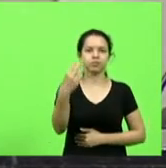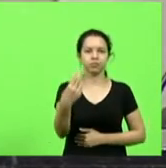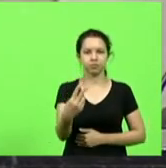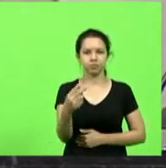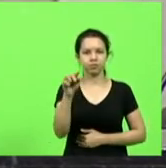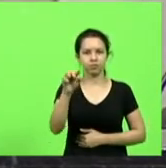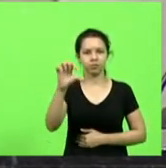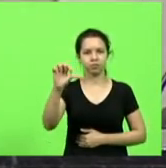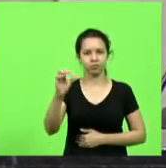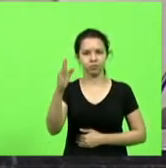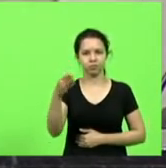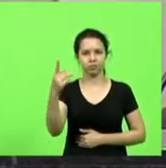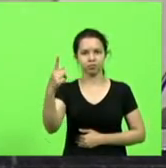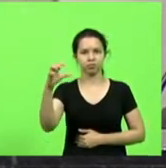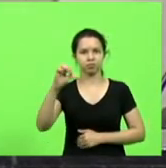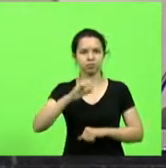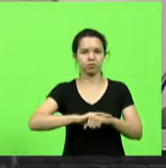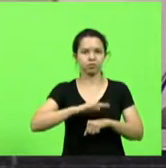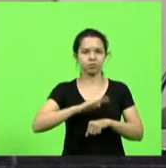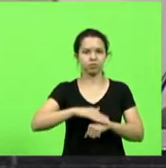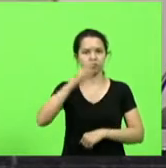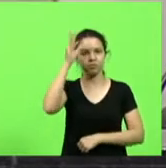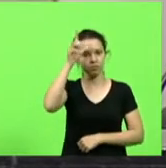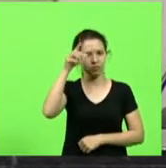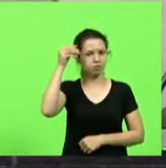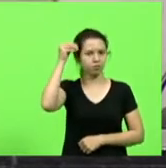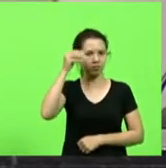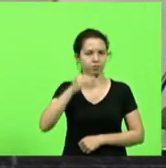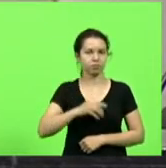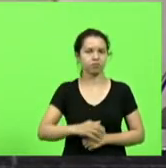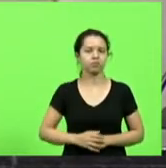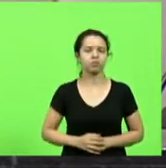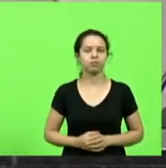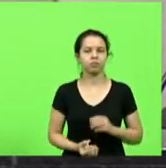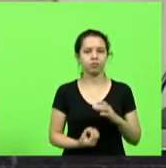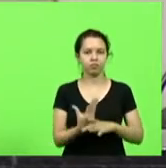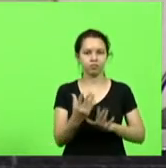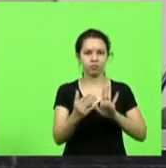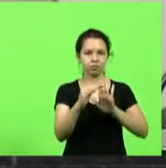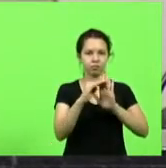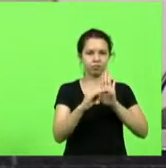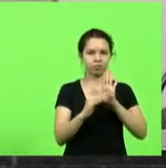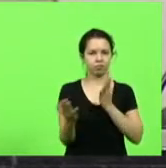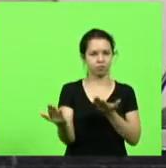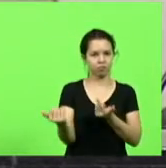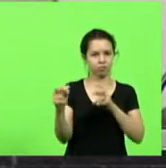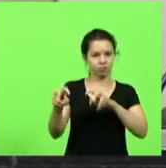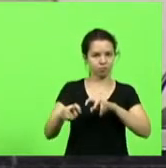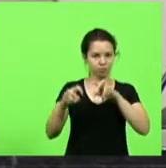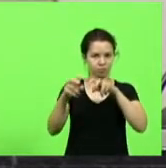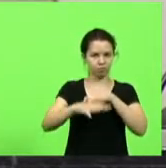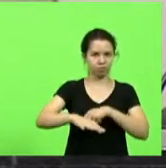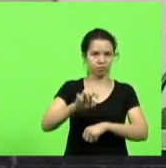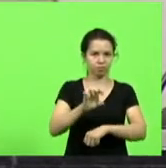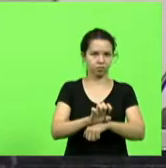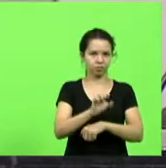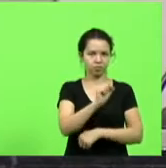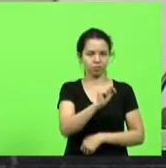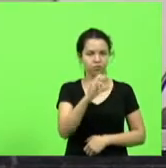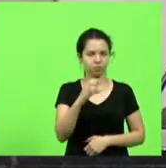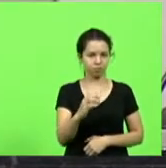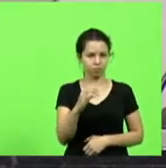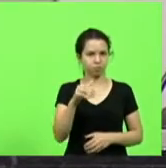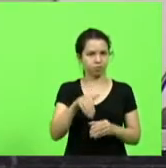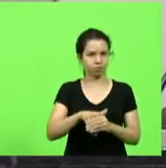482.9/2019, autor deputada Luciane Carminati, institui o programa Jovem Agricultor no âmbito do Estado de Santa Catarina. Em votação, deputados que